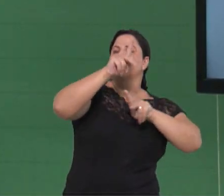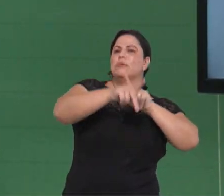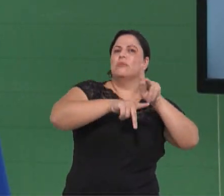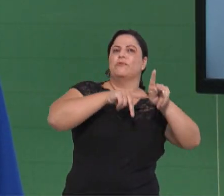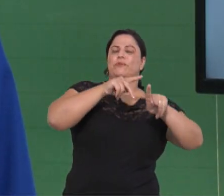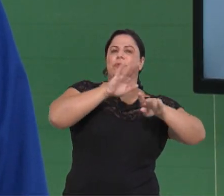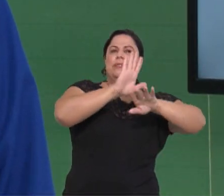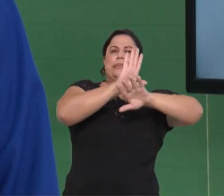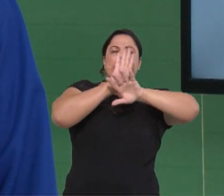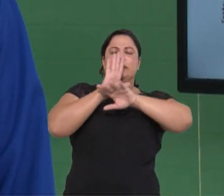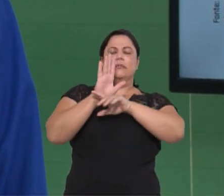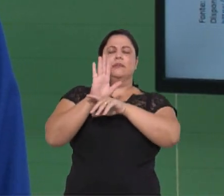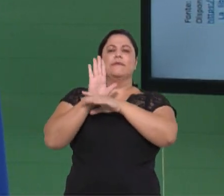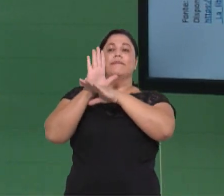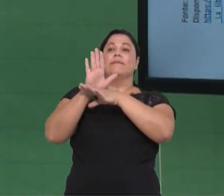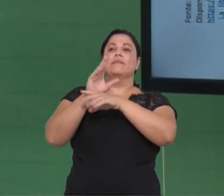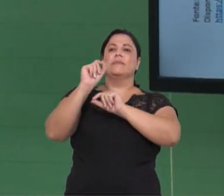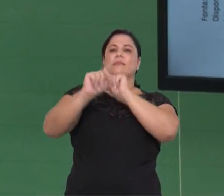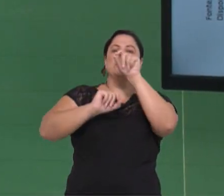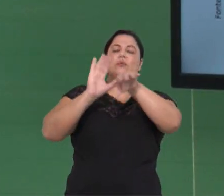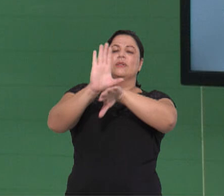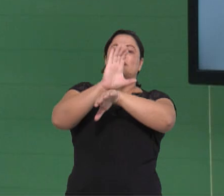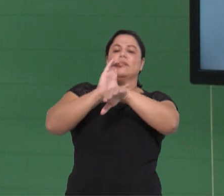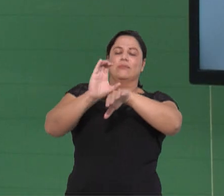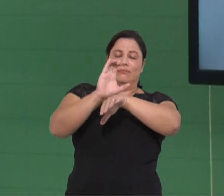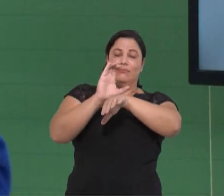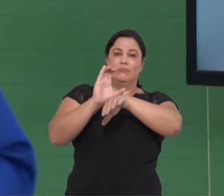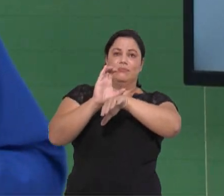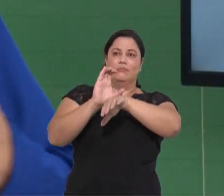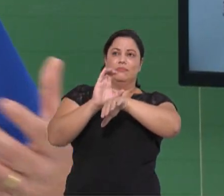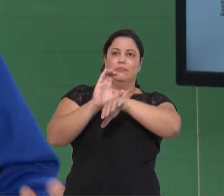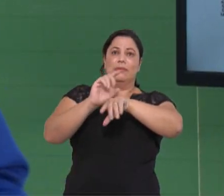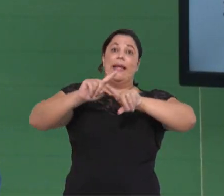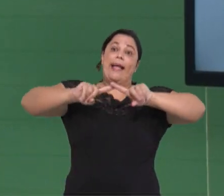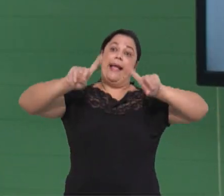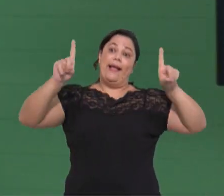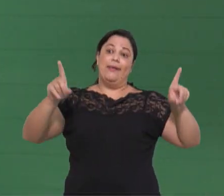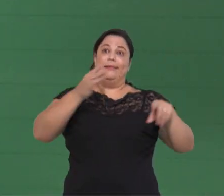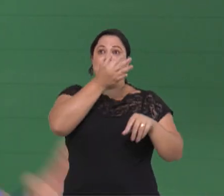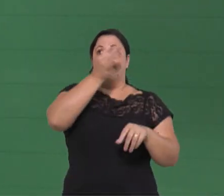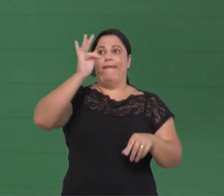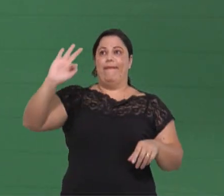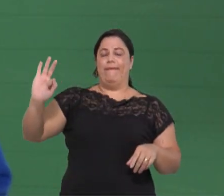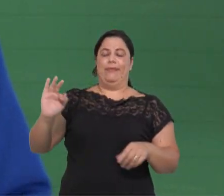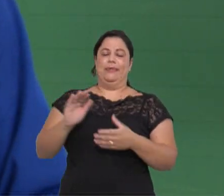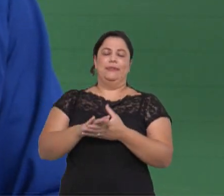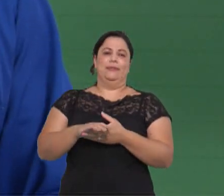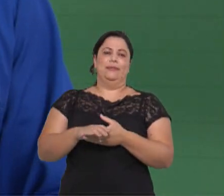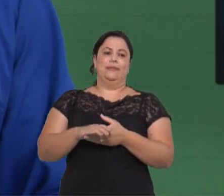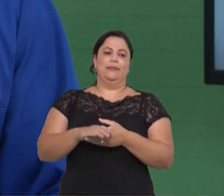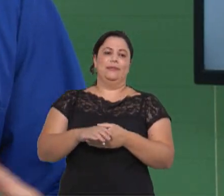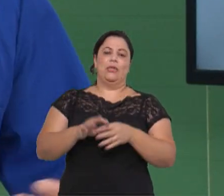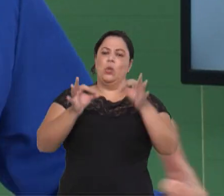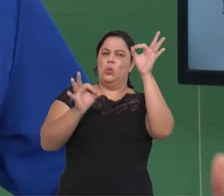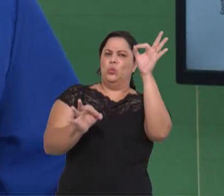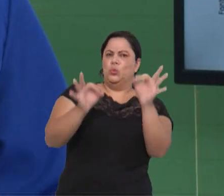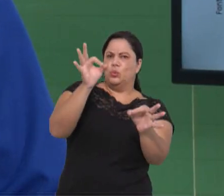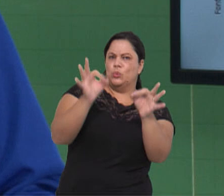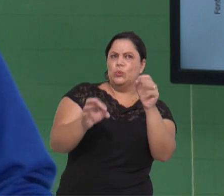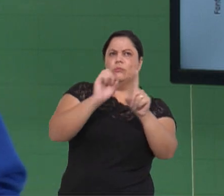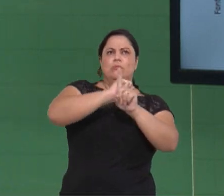a França caminhou para uma incrível justiça social, para uma grande reforma agrária, uma